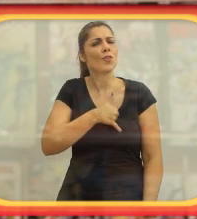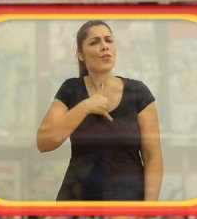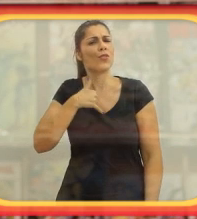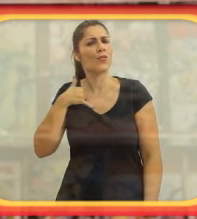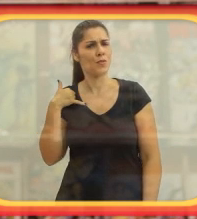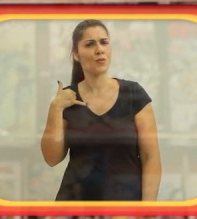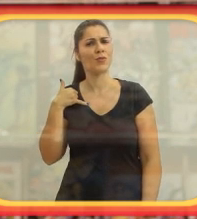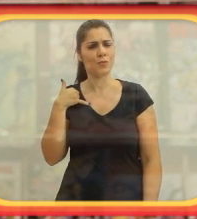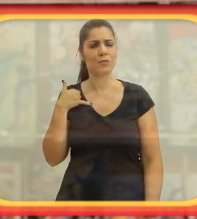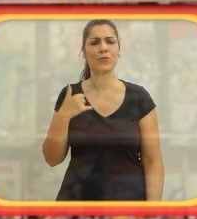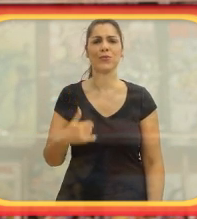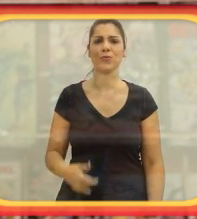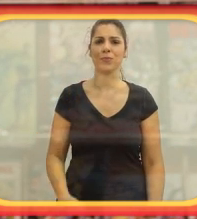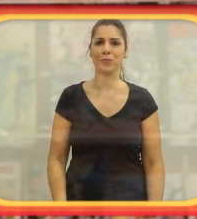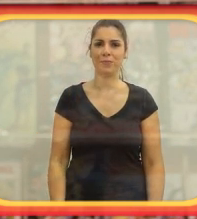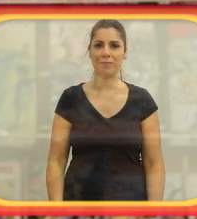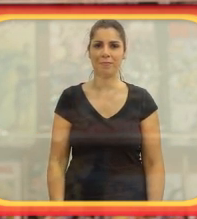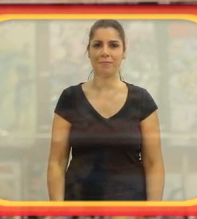dia